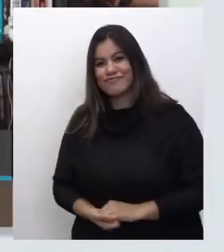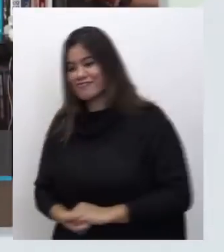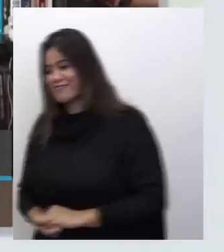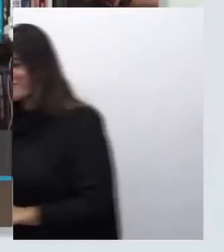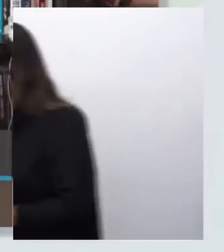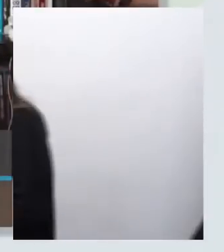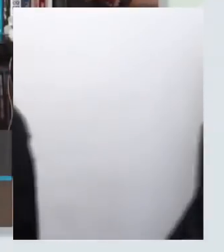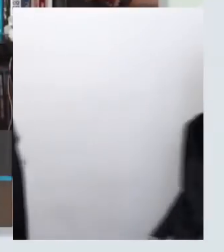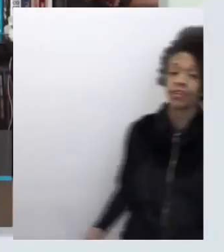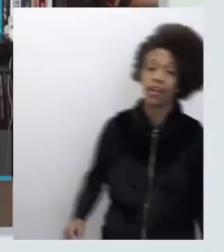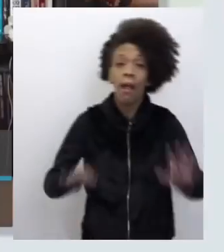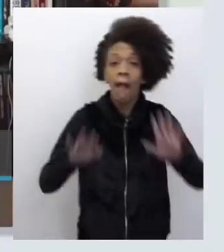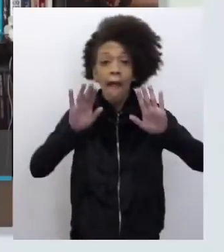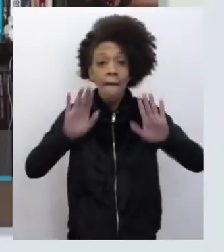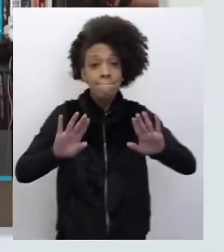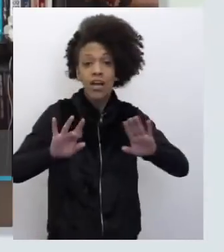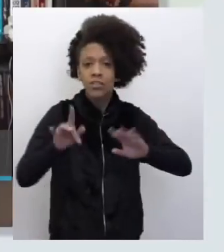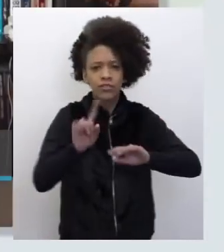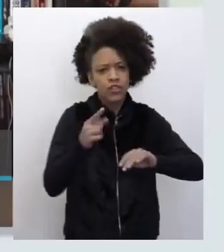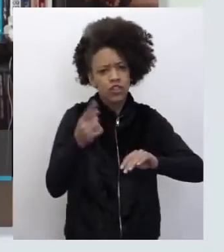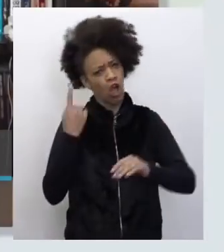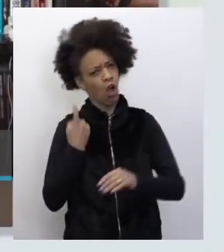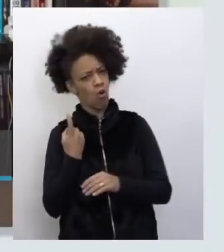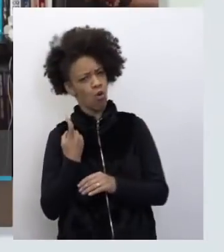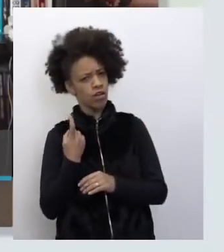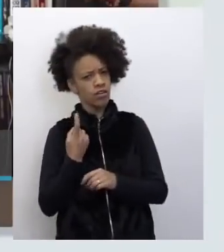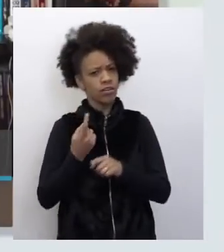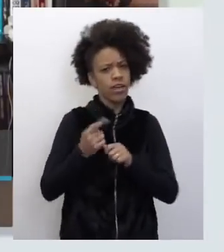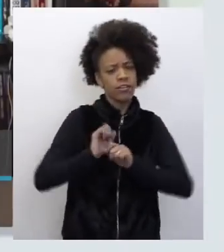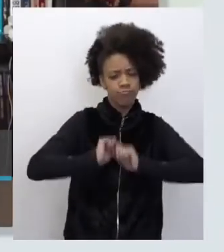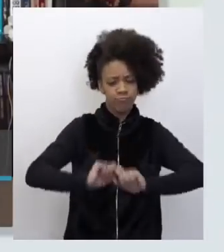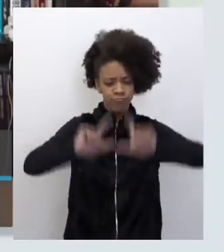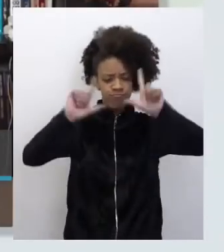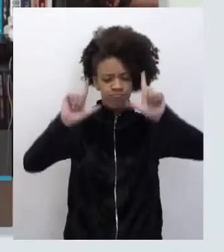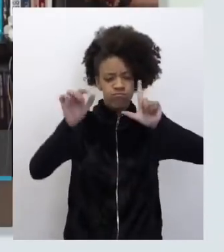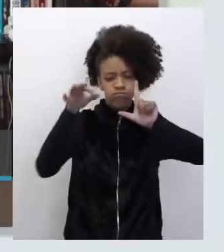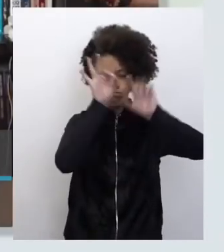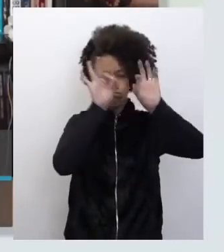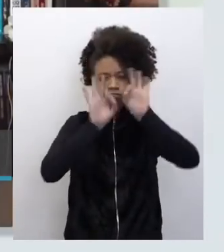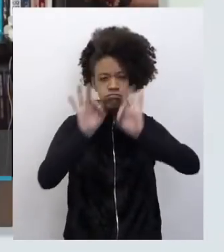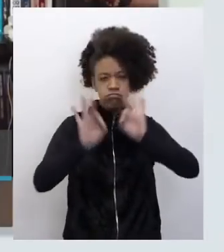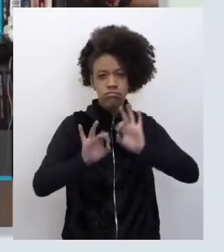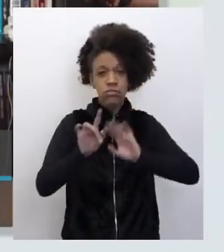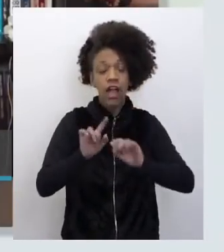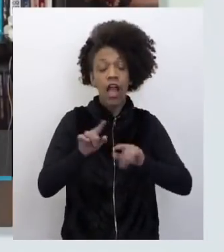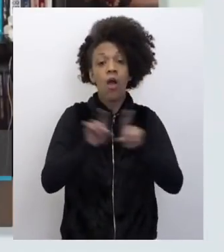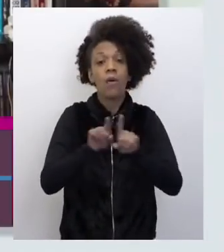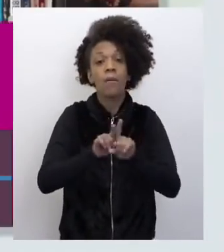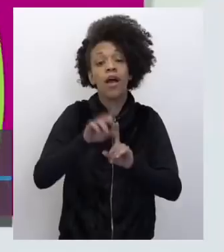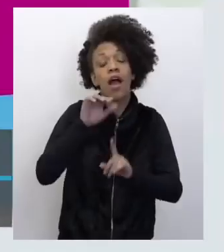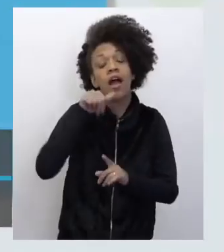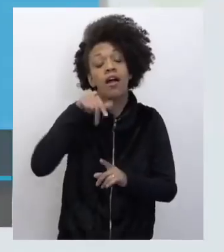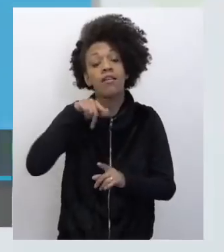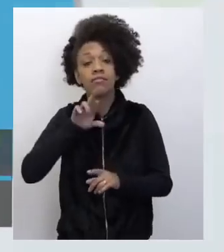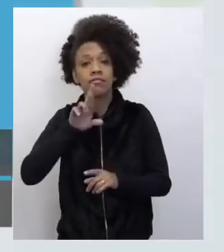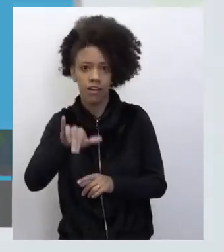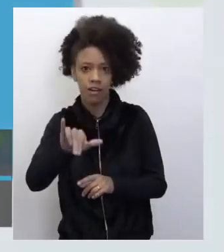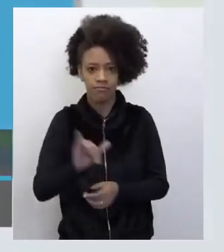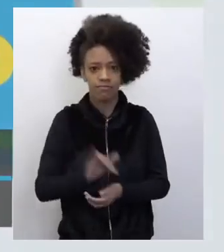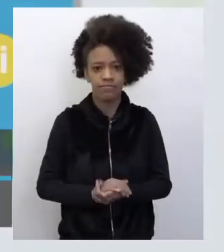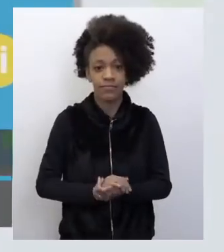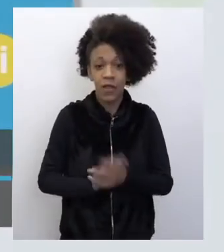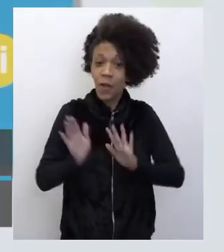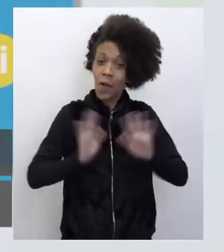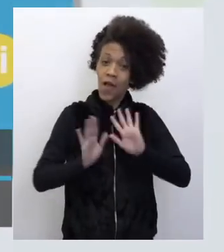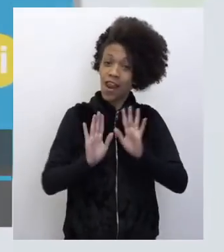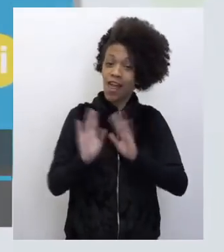a minha janela. O Andrei, que é estudante, também criou um projeto para representar sua janela hackeada. Vamos conferir? Olá, meu